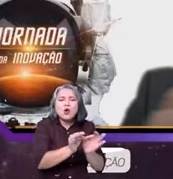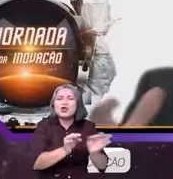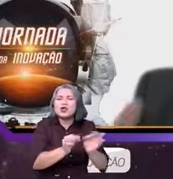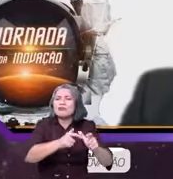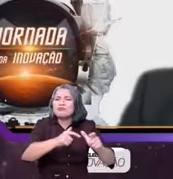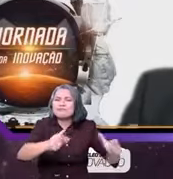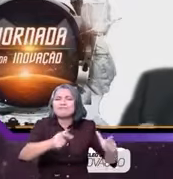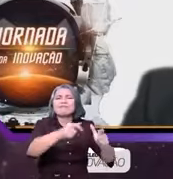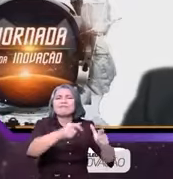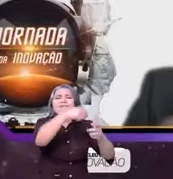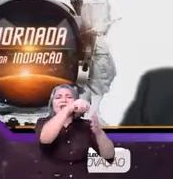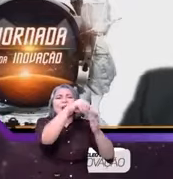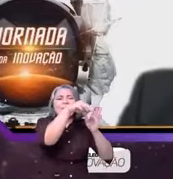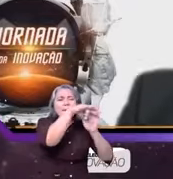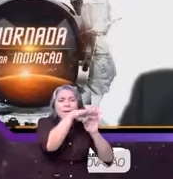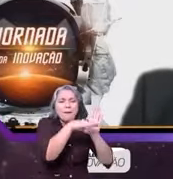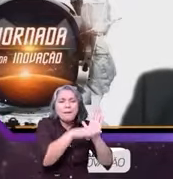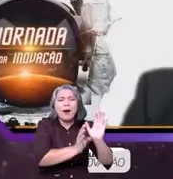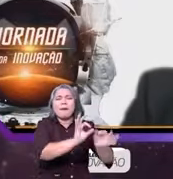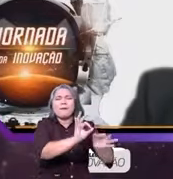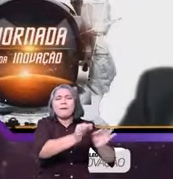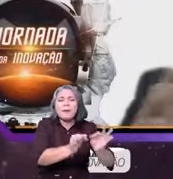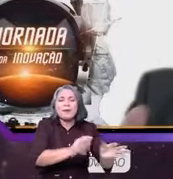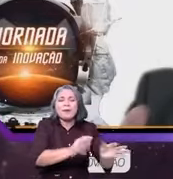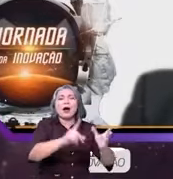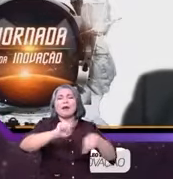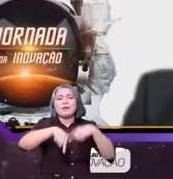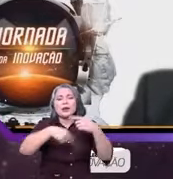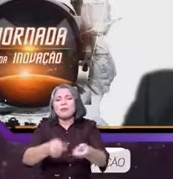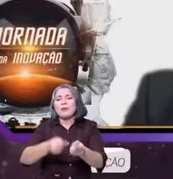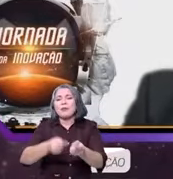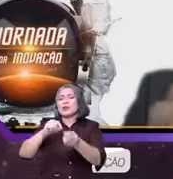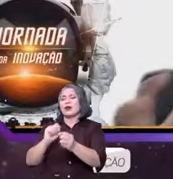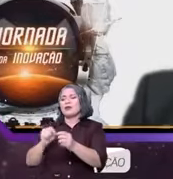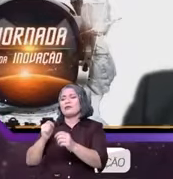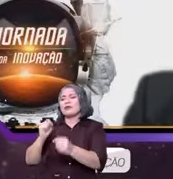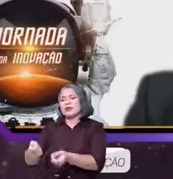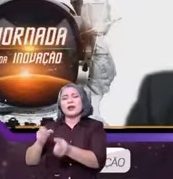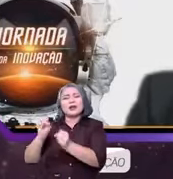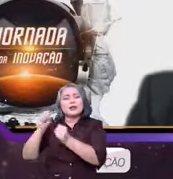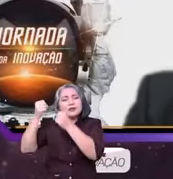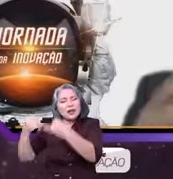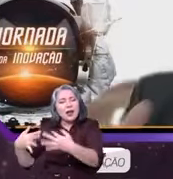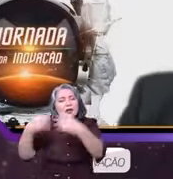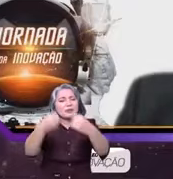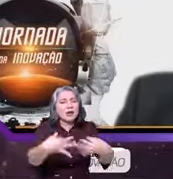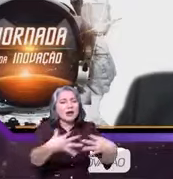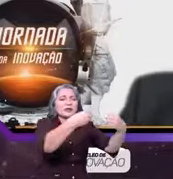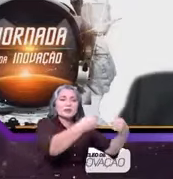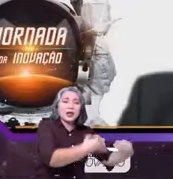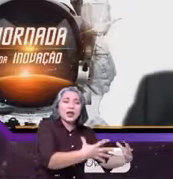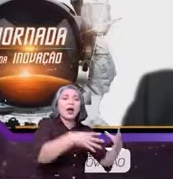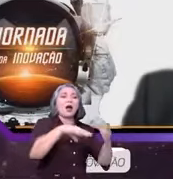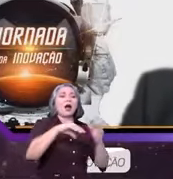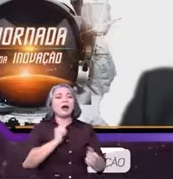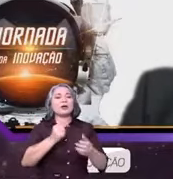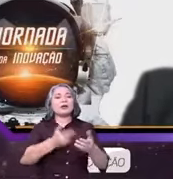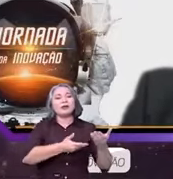projeto, para se comprar essa ideia, para se vender essa ideia internamente, para se começar a montar um time e para